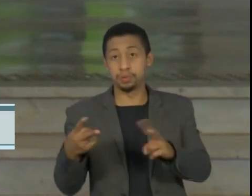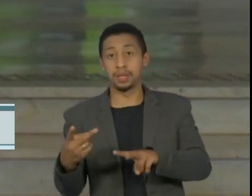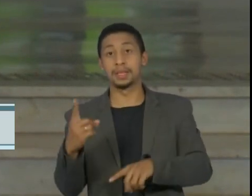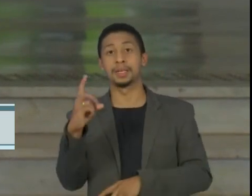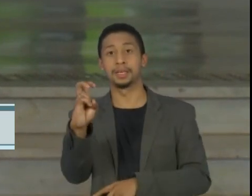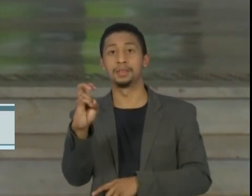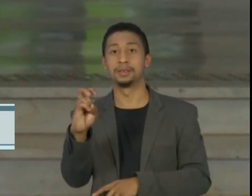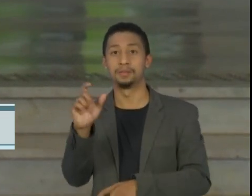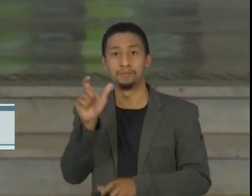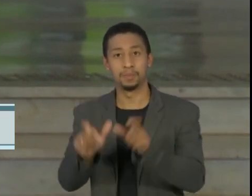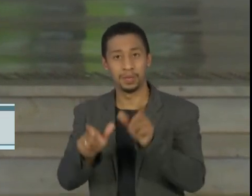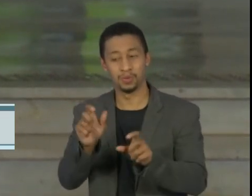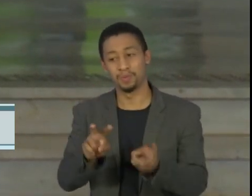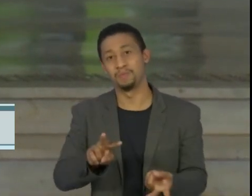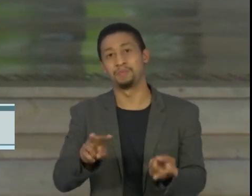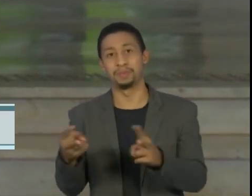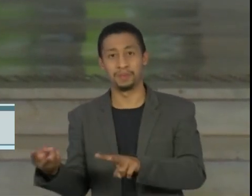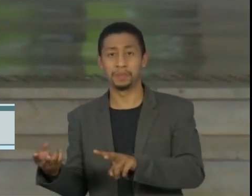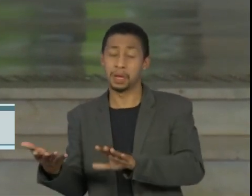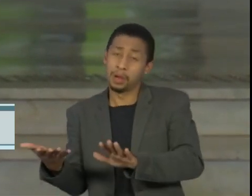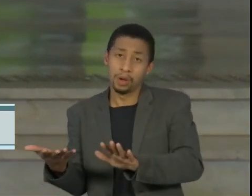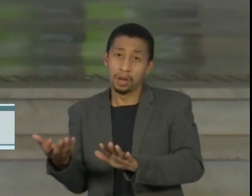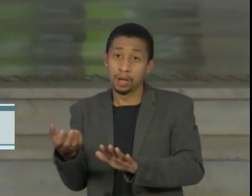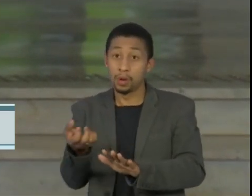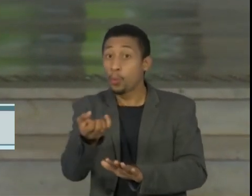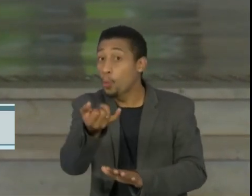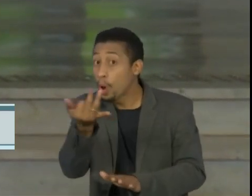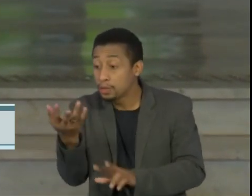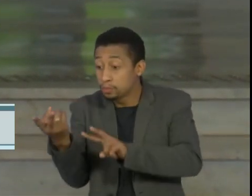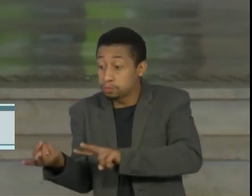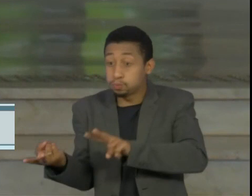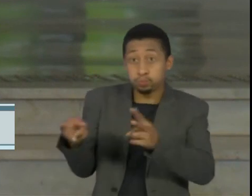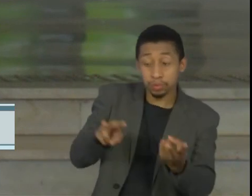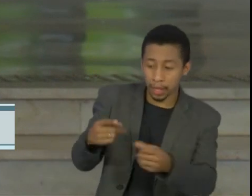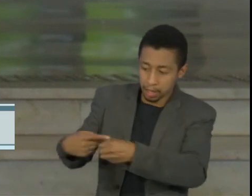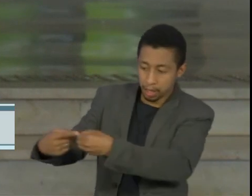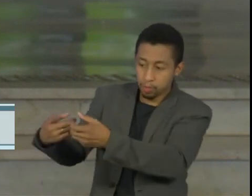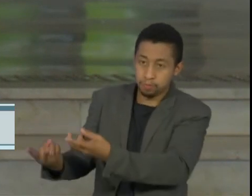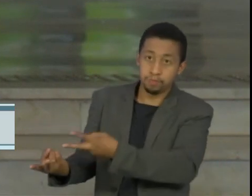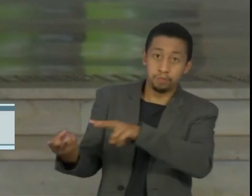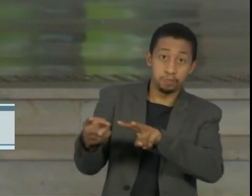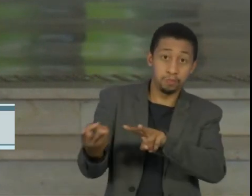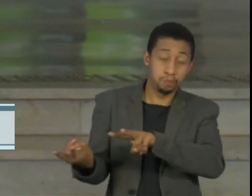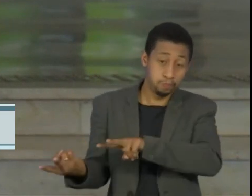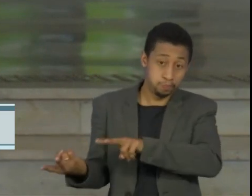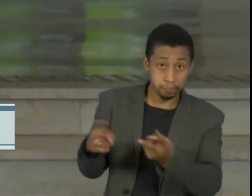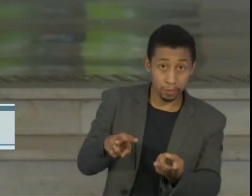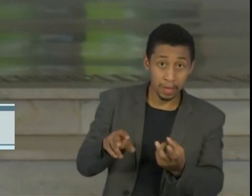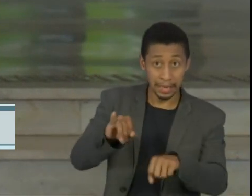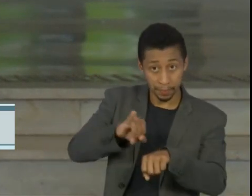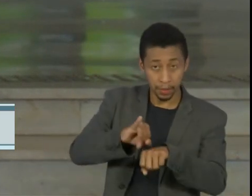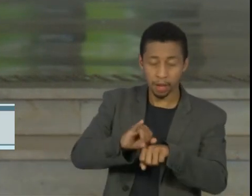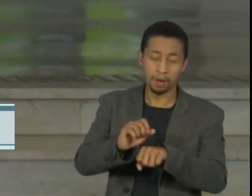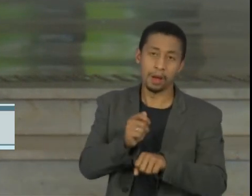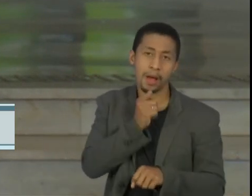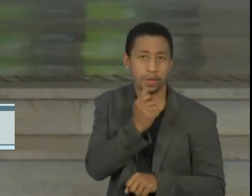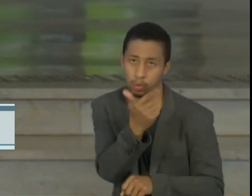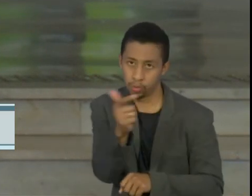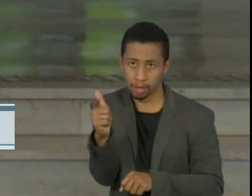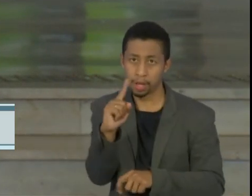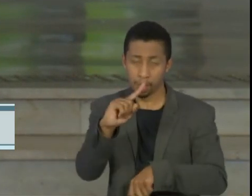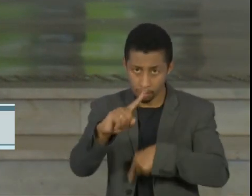para São Paulo, eu não tenho o número correto aqui, posso trazer isso amanhã e passo para vocês, mas é maior do